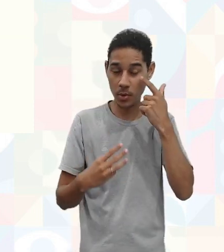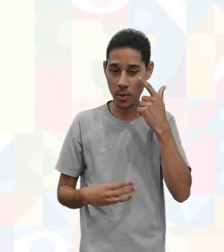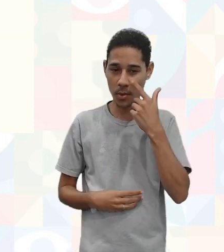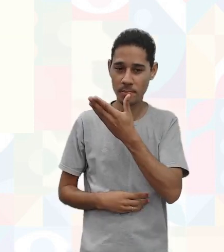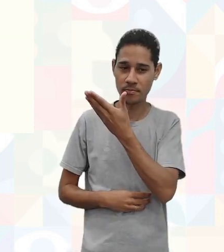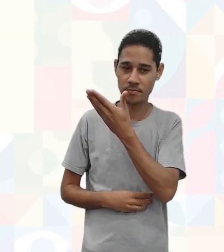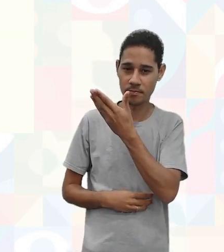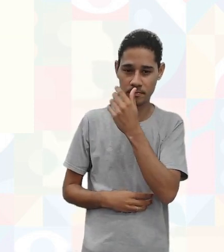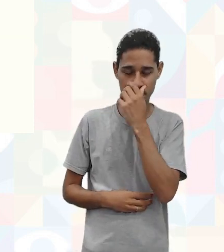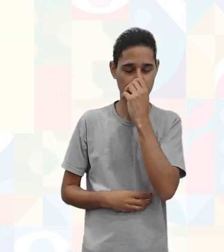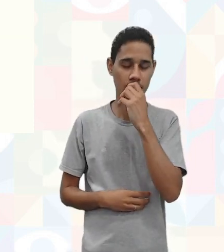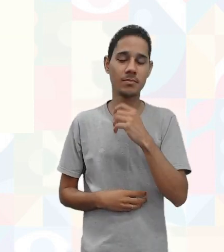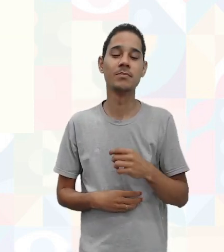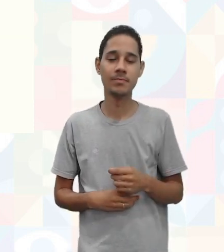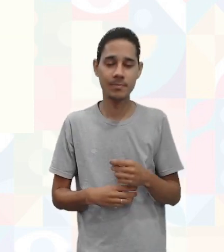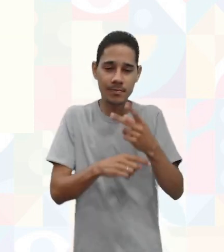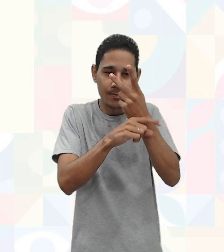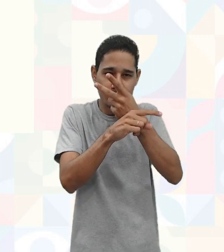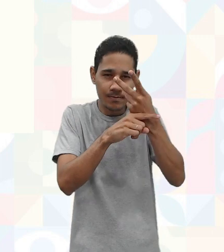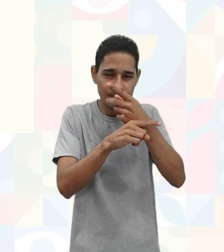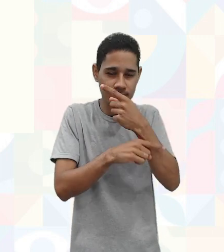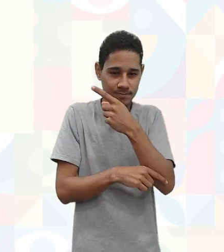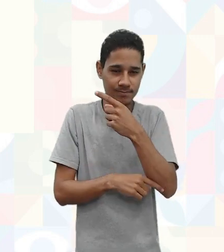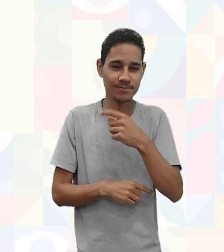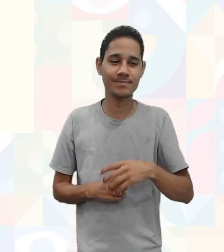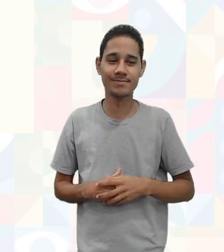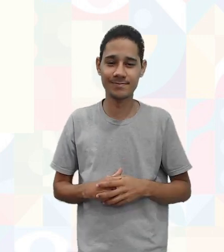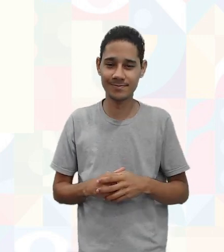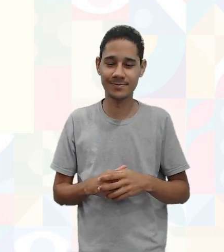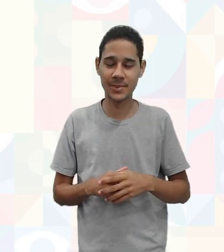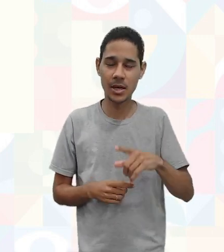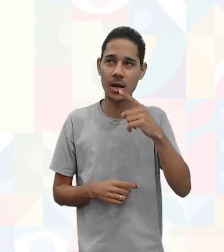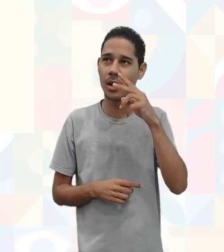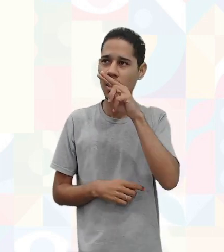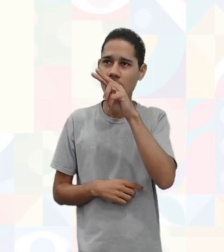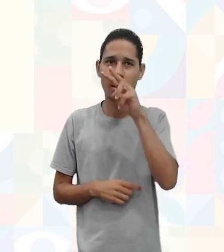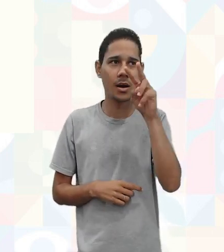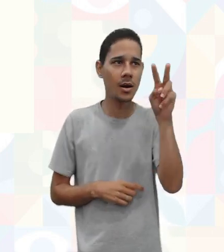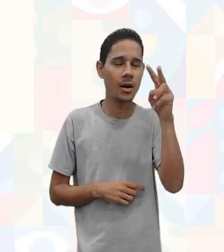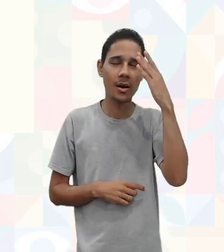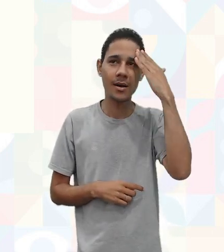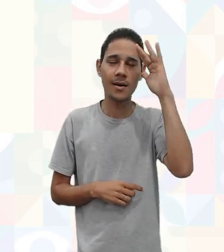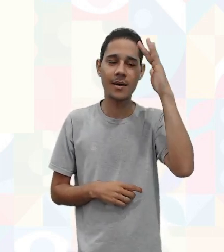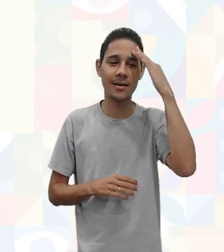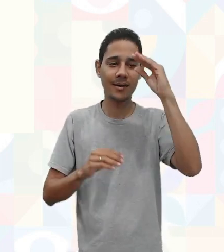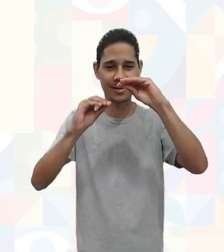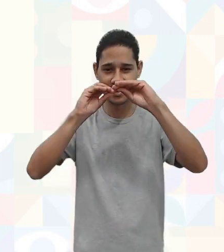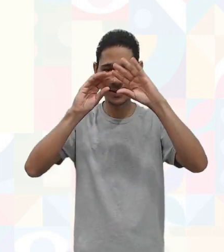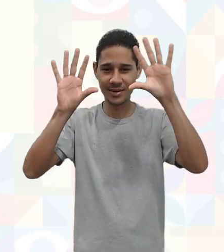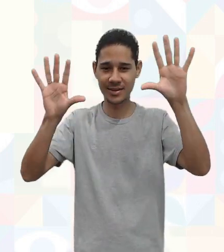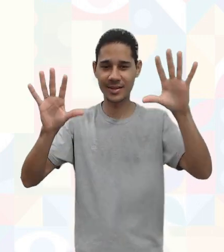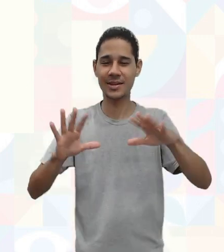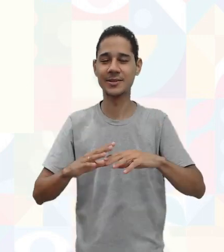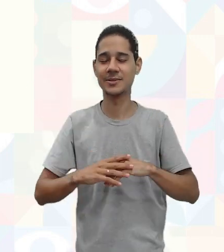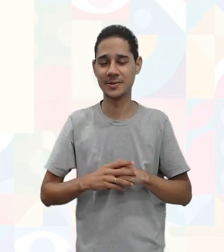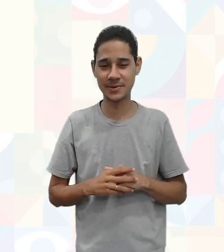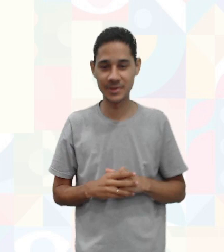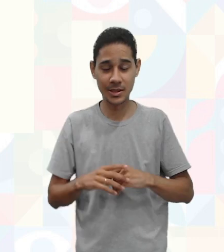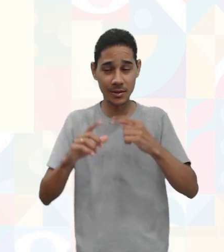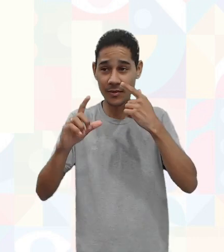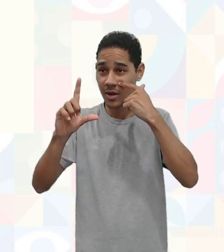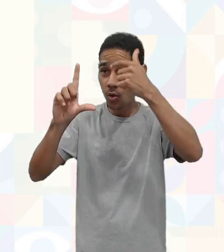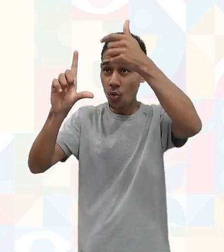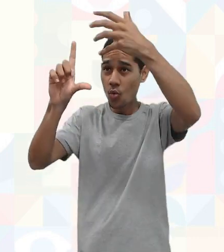com uma barra de navegação. Veja que a gente começa a entender, né? A gente visualiza a página e compreende o código que está